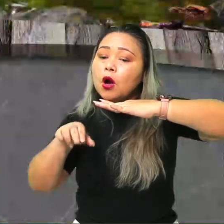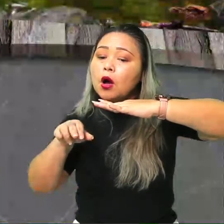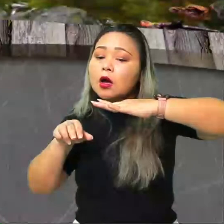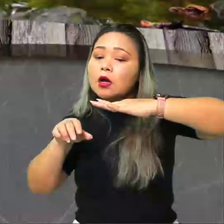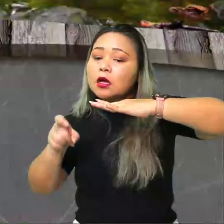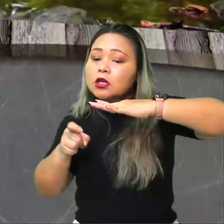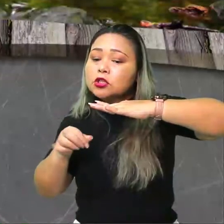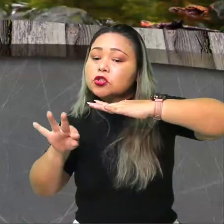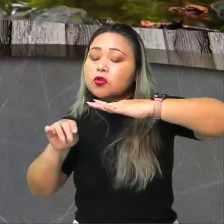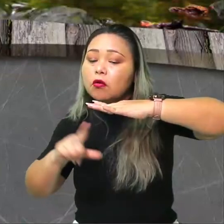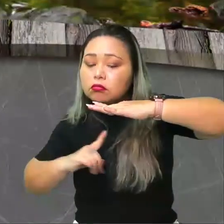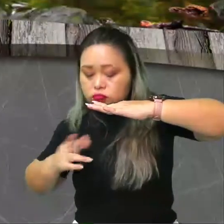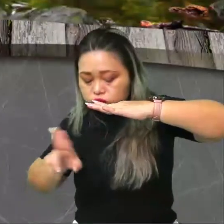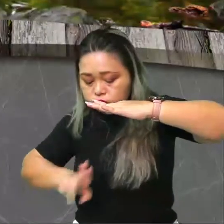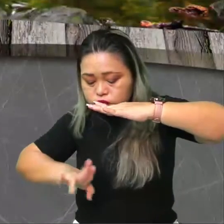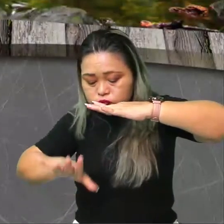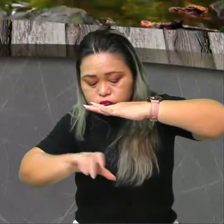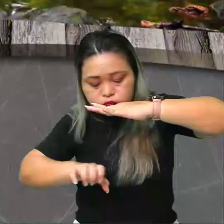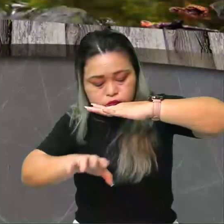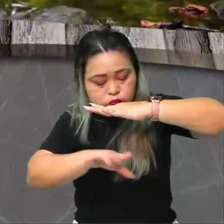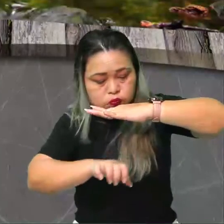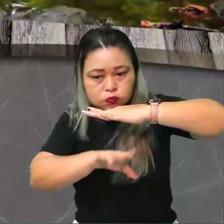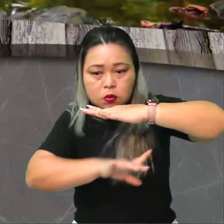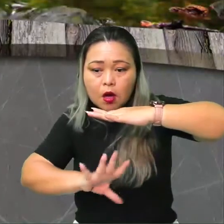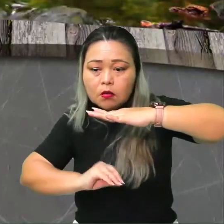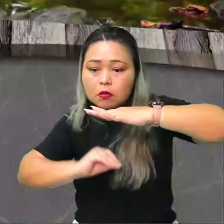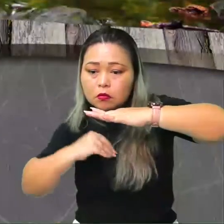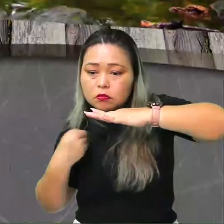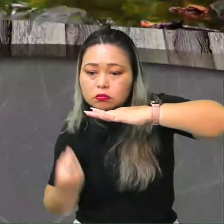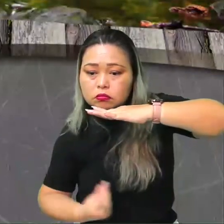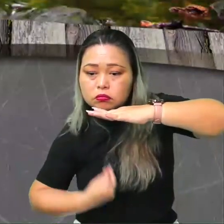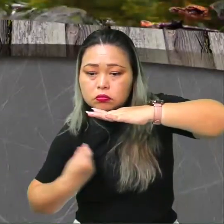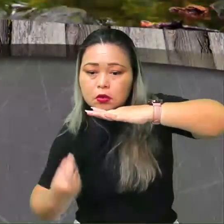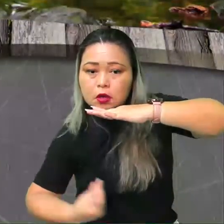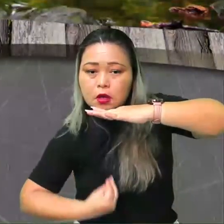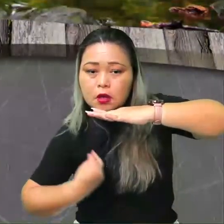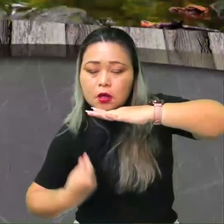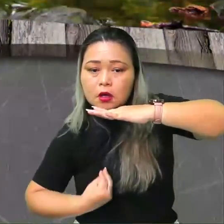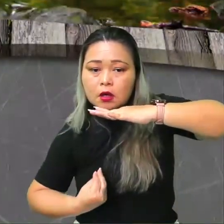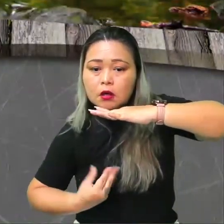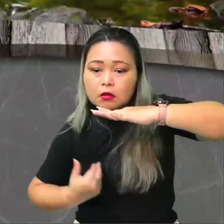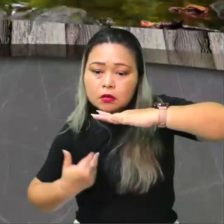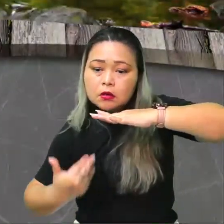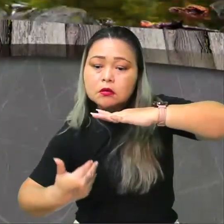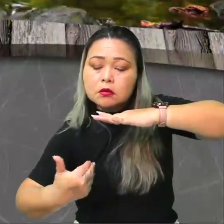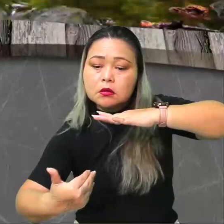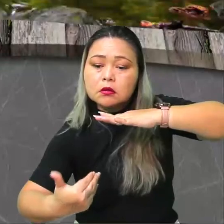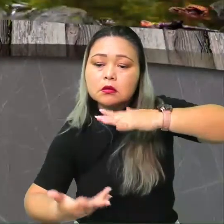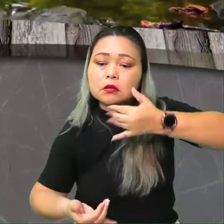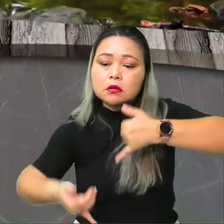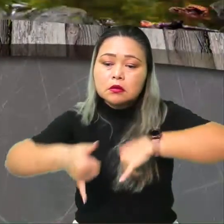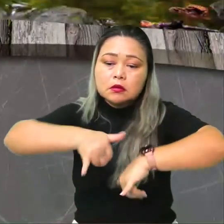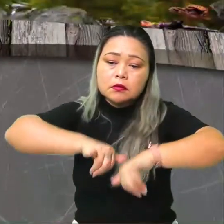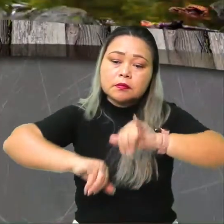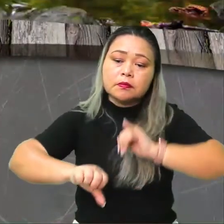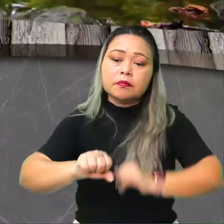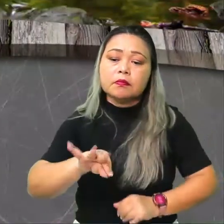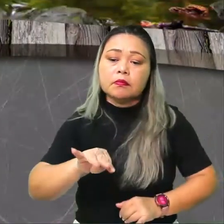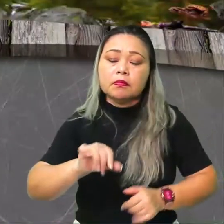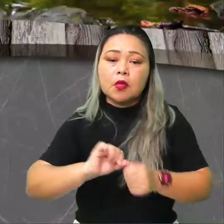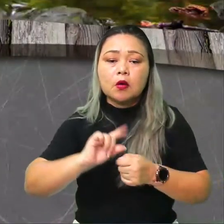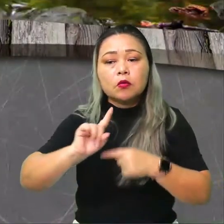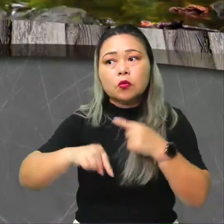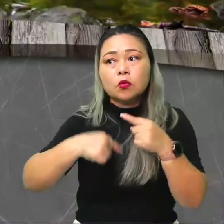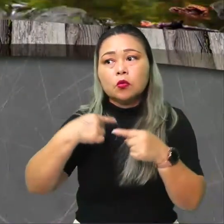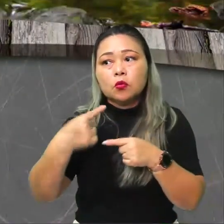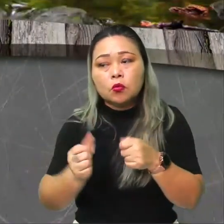ferro, que essas substâncias que saíam, e aí eles começavam a produzir esse processo a partir da quimiossíntese. Aí vão